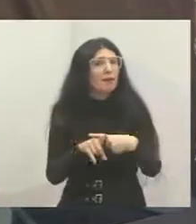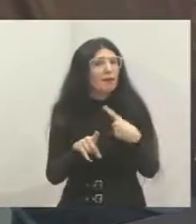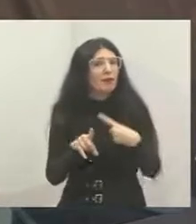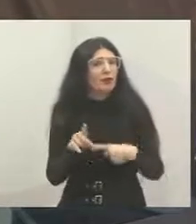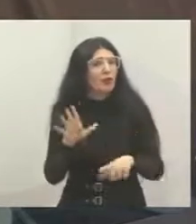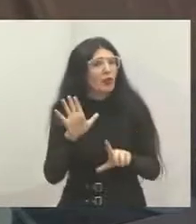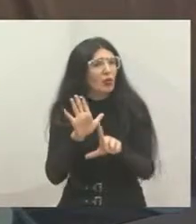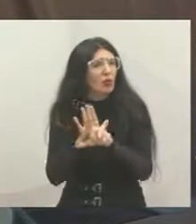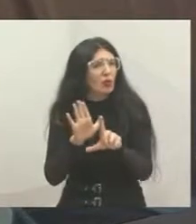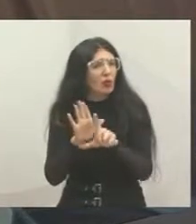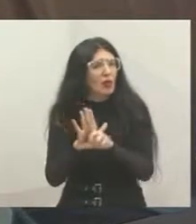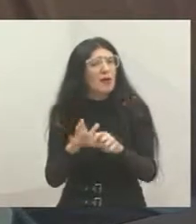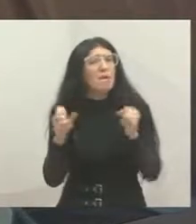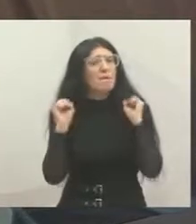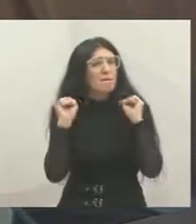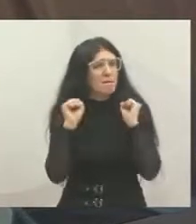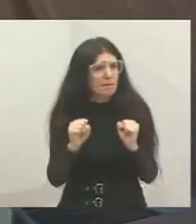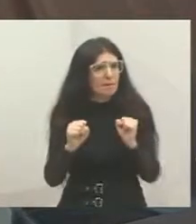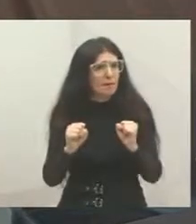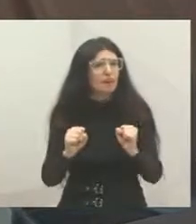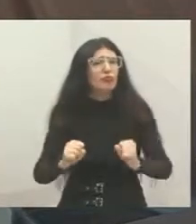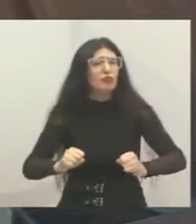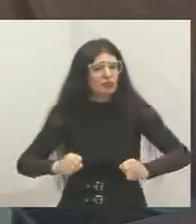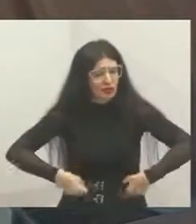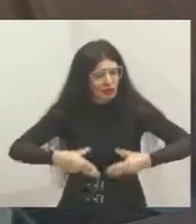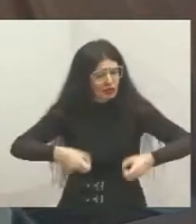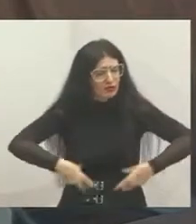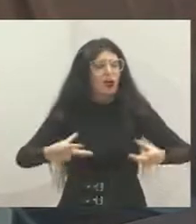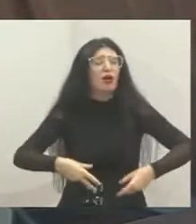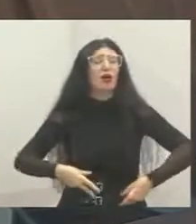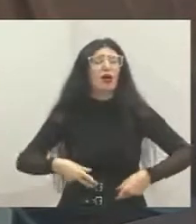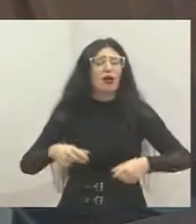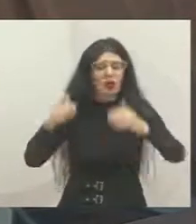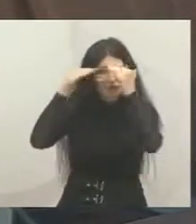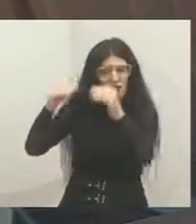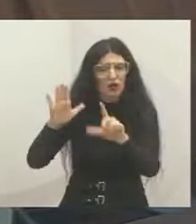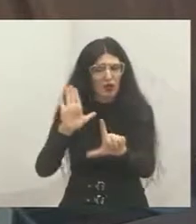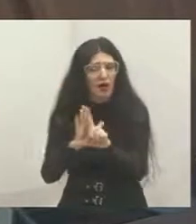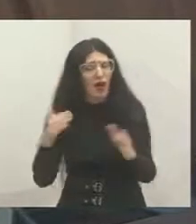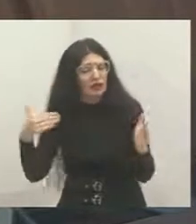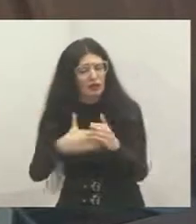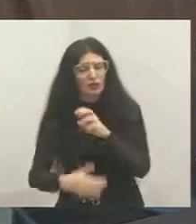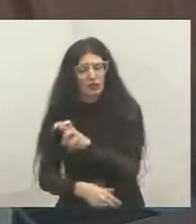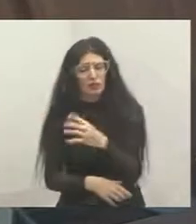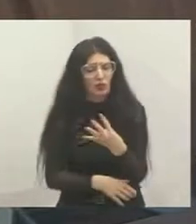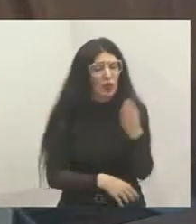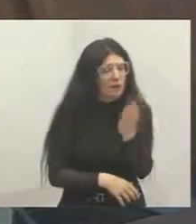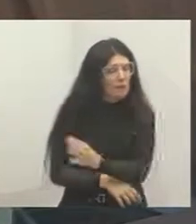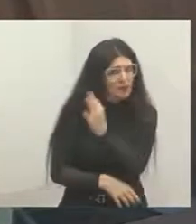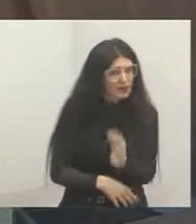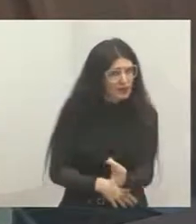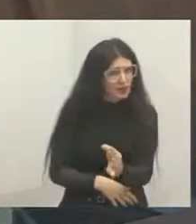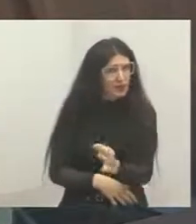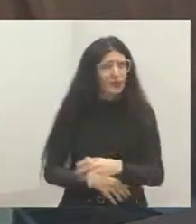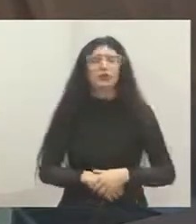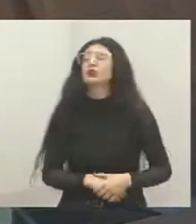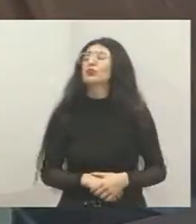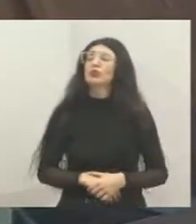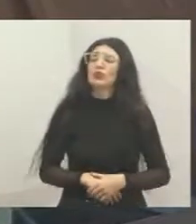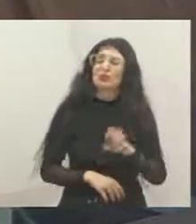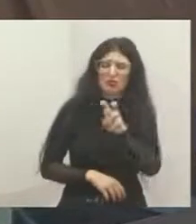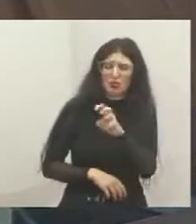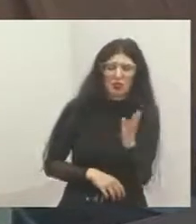sabido que pode gastar até 54%. Mas a gente sabe que os 54% com o